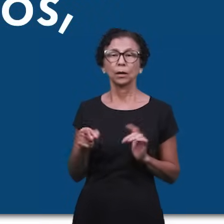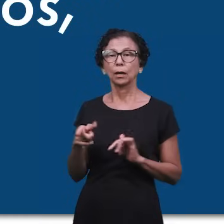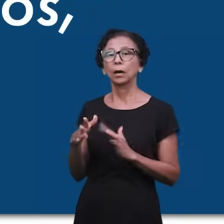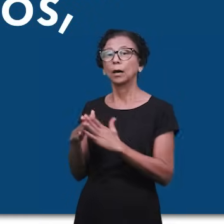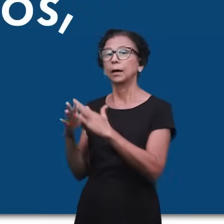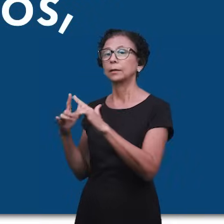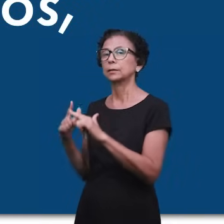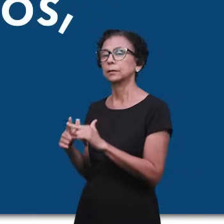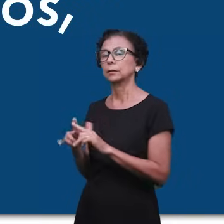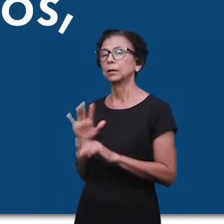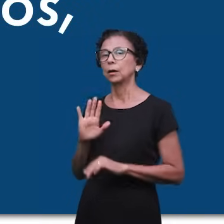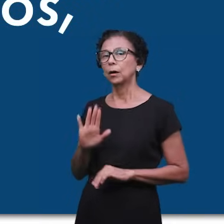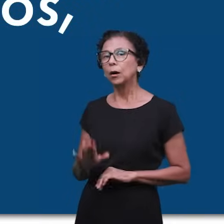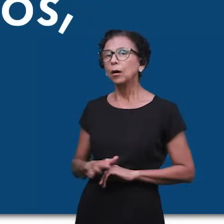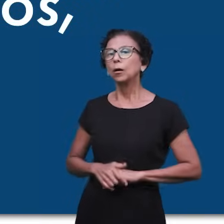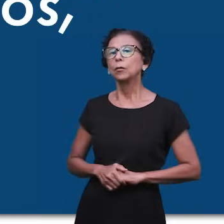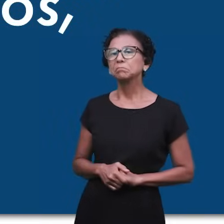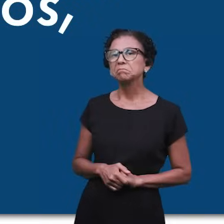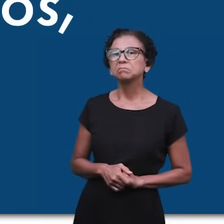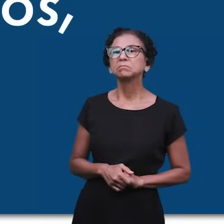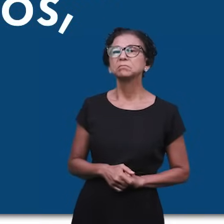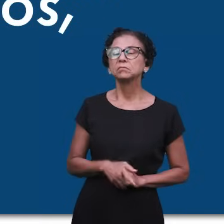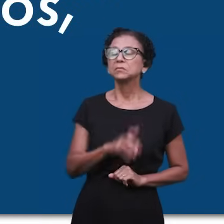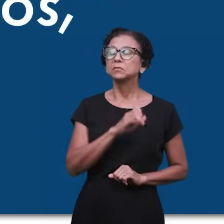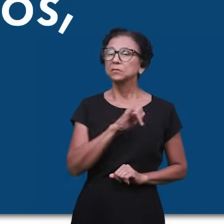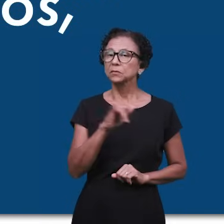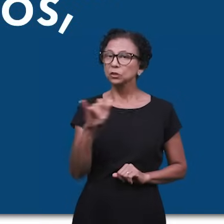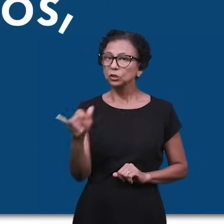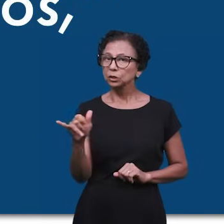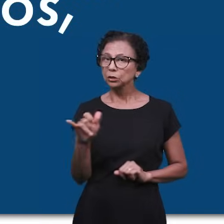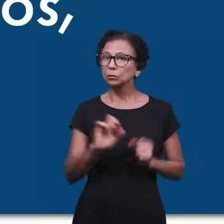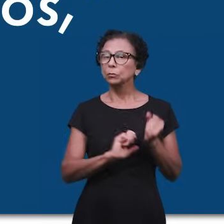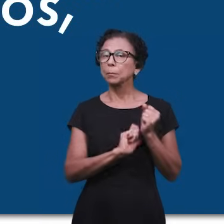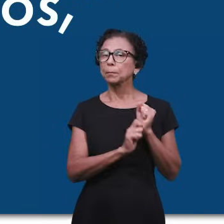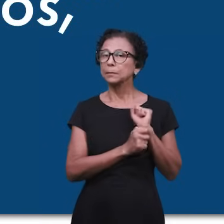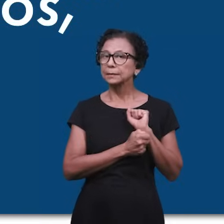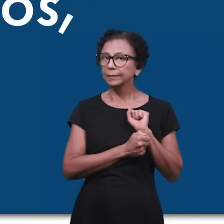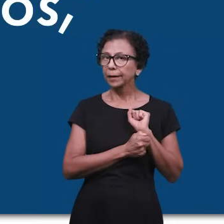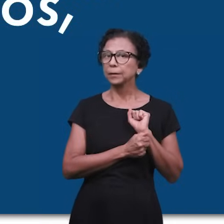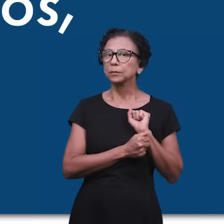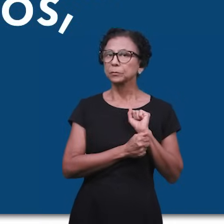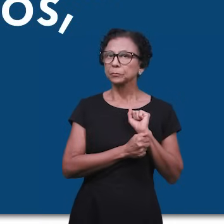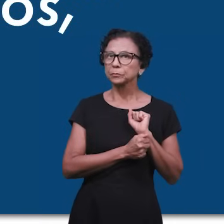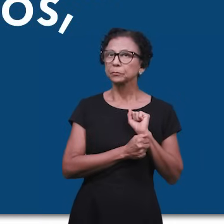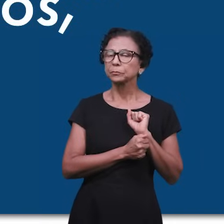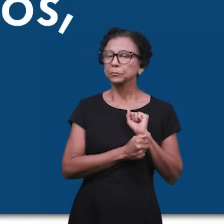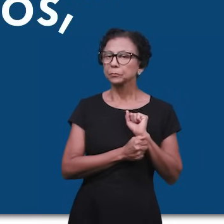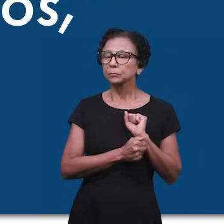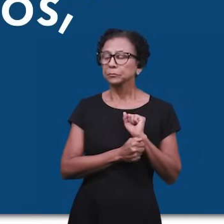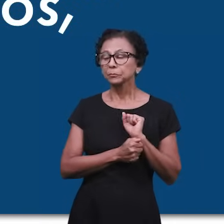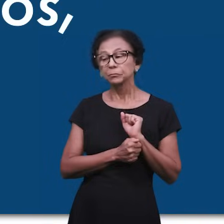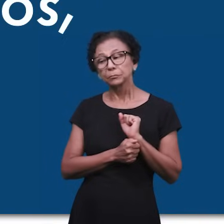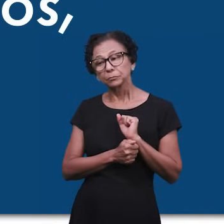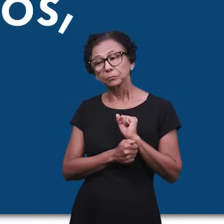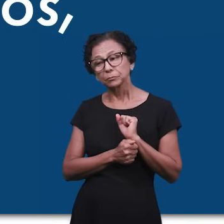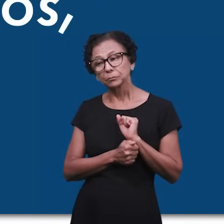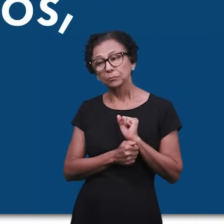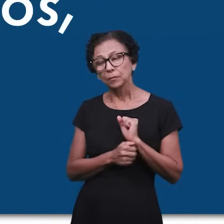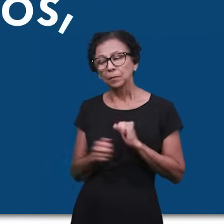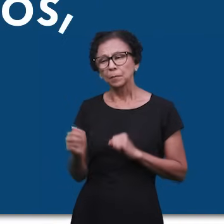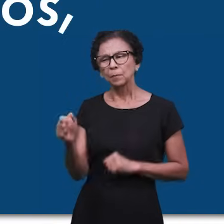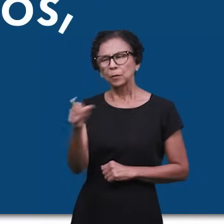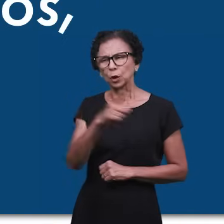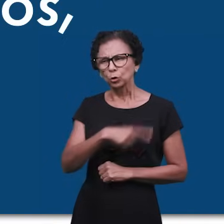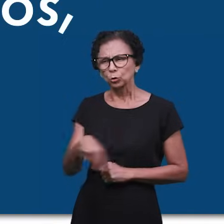assim: eis aqui vos digo um mistério. Na verdade, nem todos